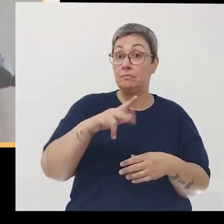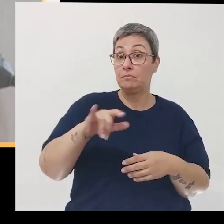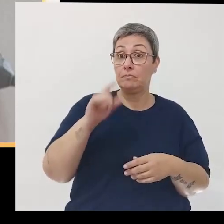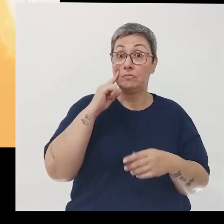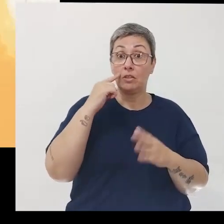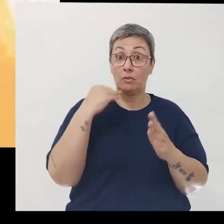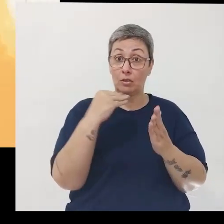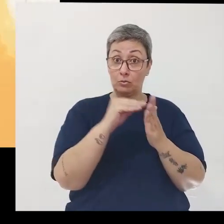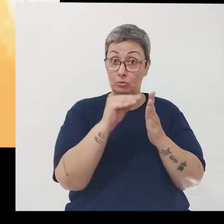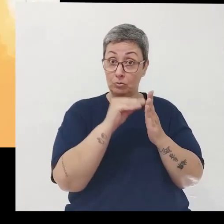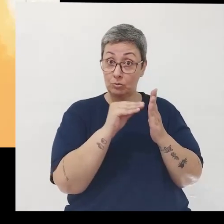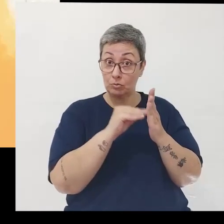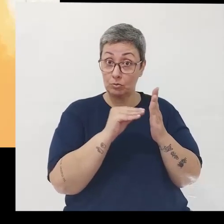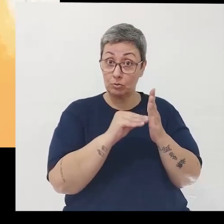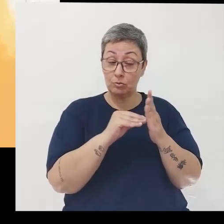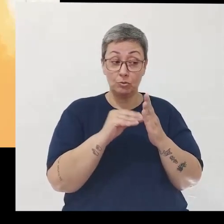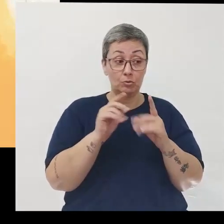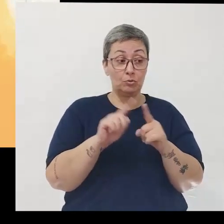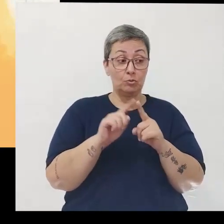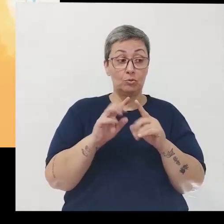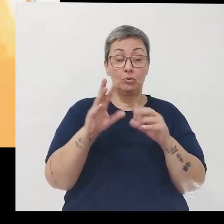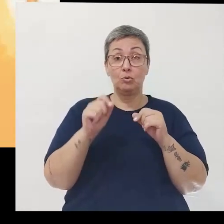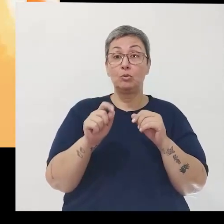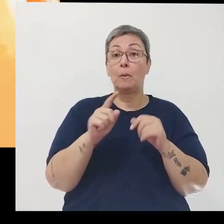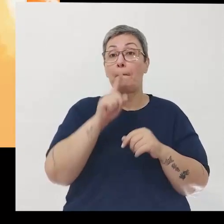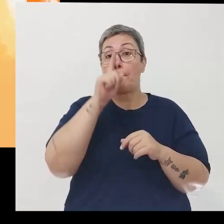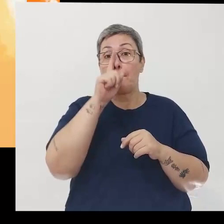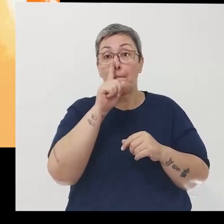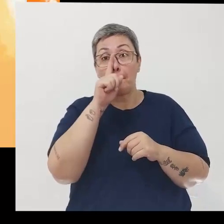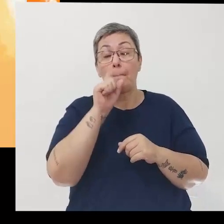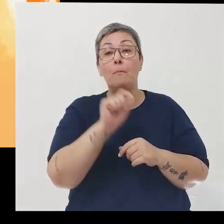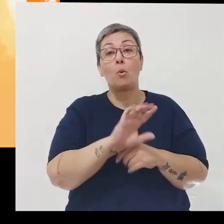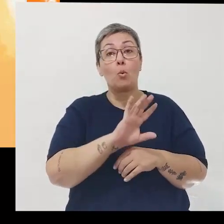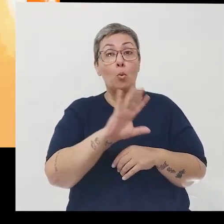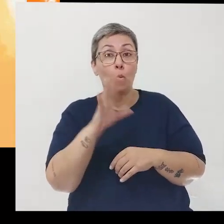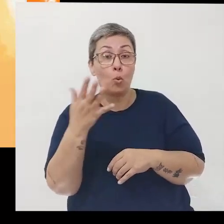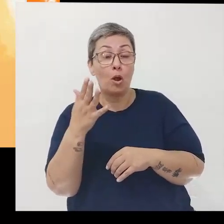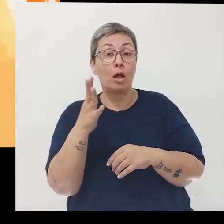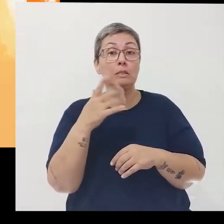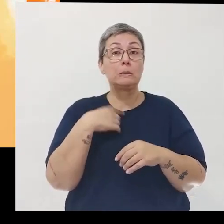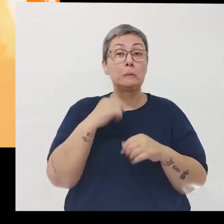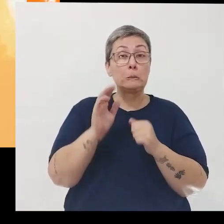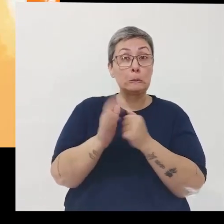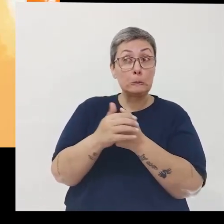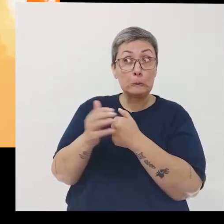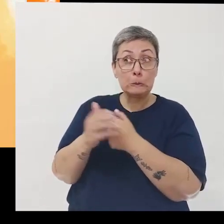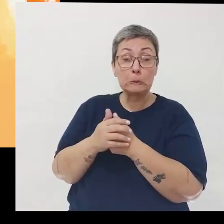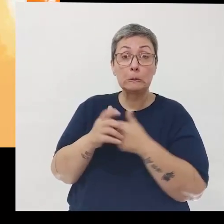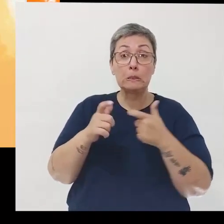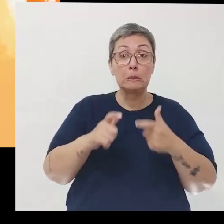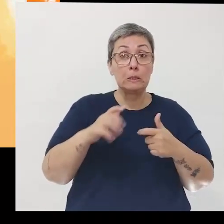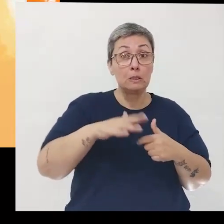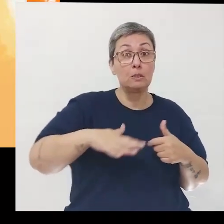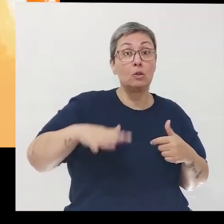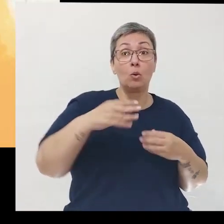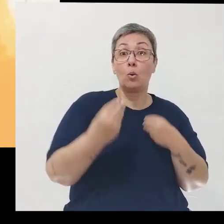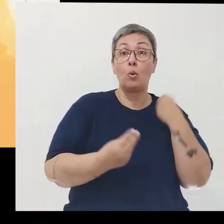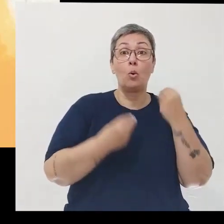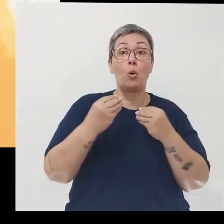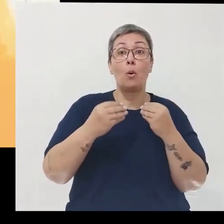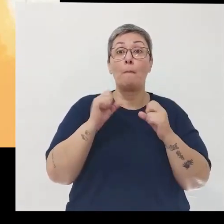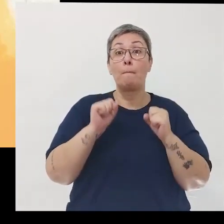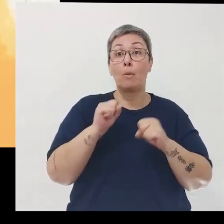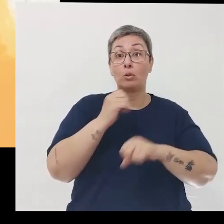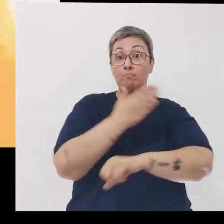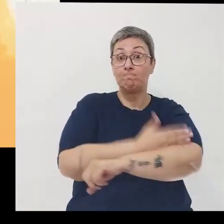Agora vocês vão registrar. Então, registrem os perigos que podem estar escondidos em cada ambiente, ou seja, como que